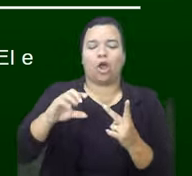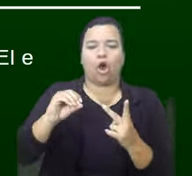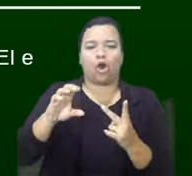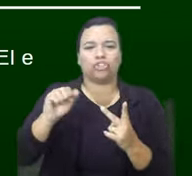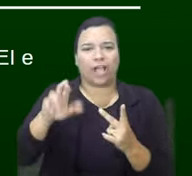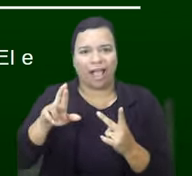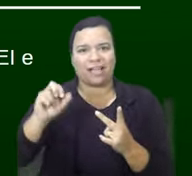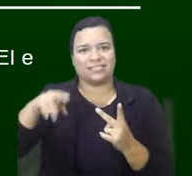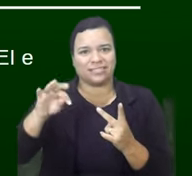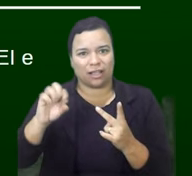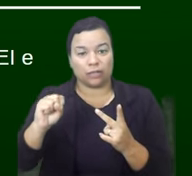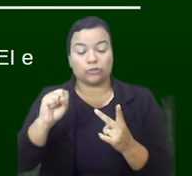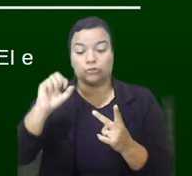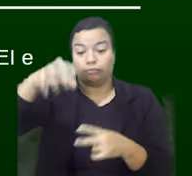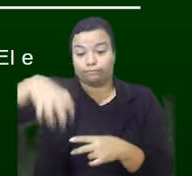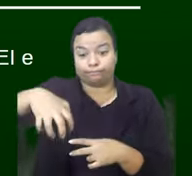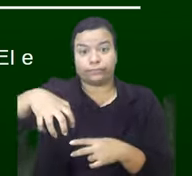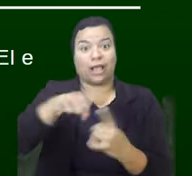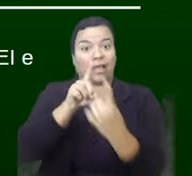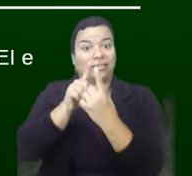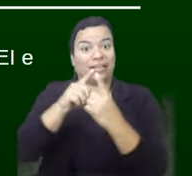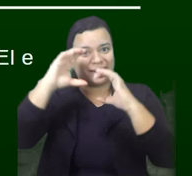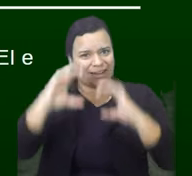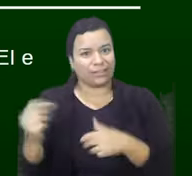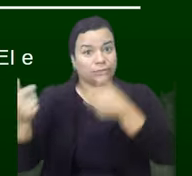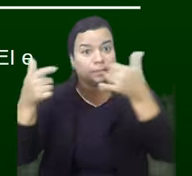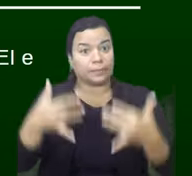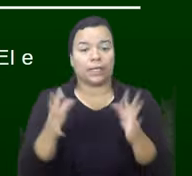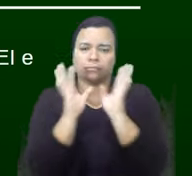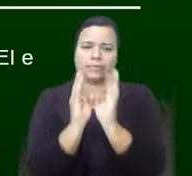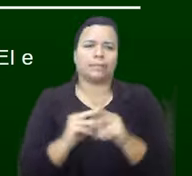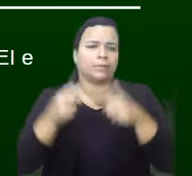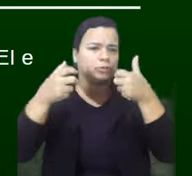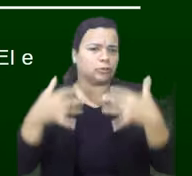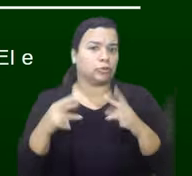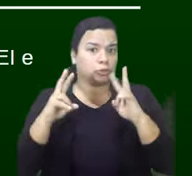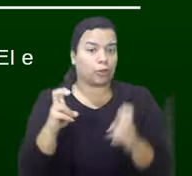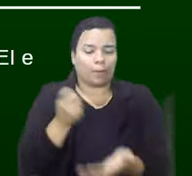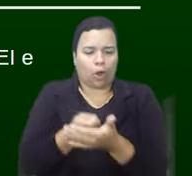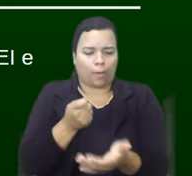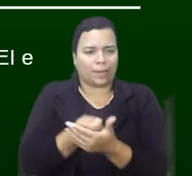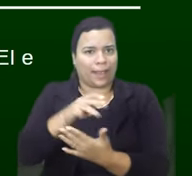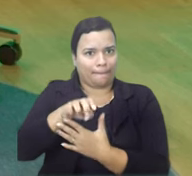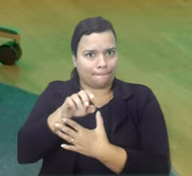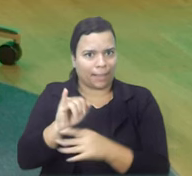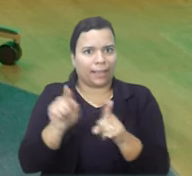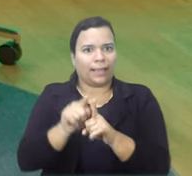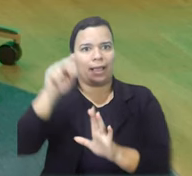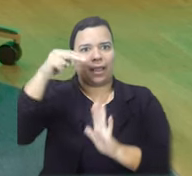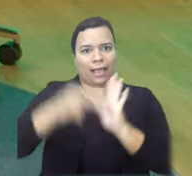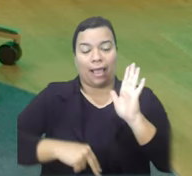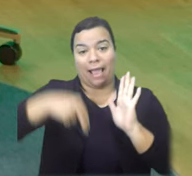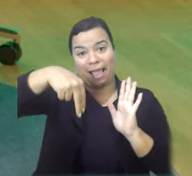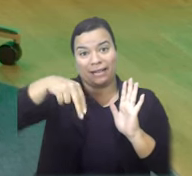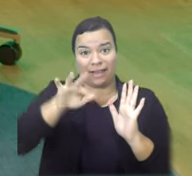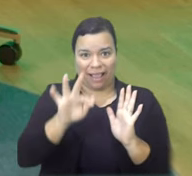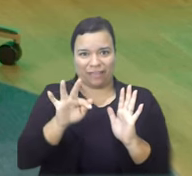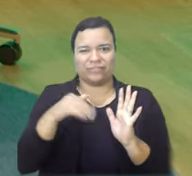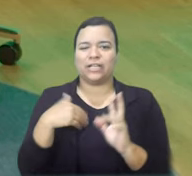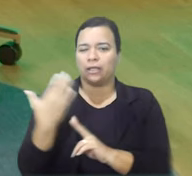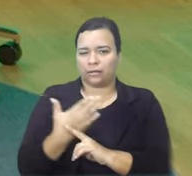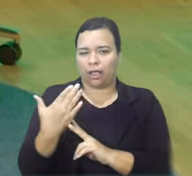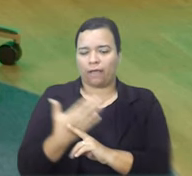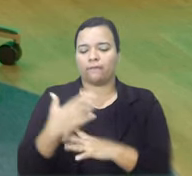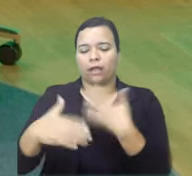atendimento ao cliente que vai falar um pouquinho com vocês sobre obrigações do mei e nota fiscal a gente vai dar um breve intervalo daqui a